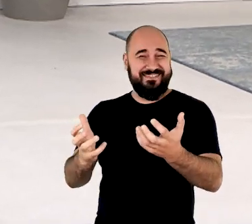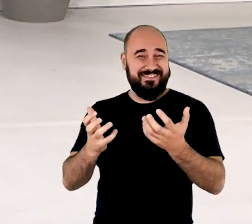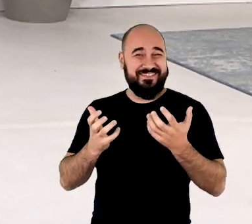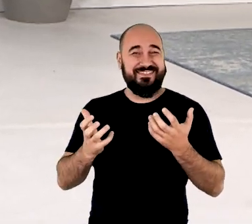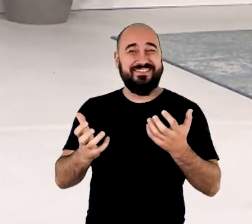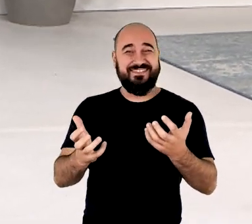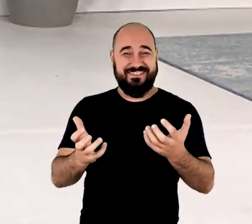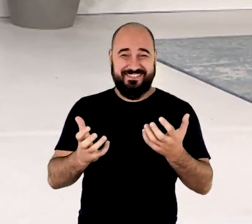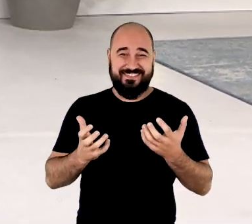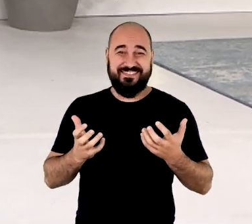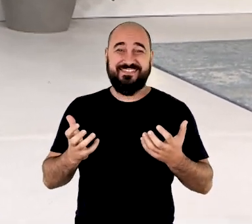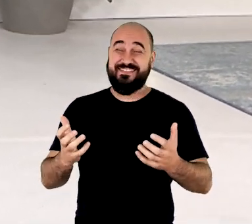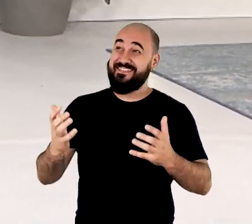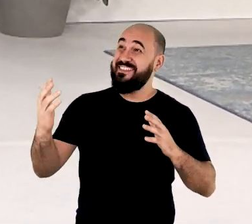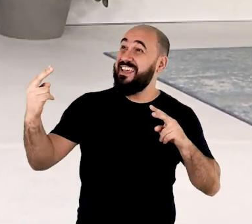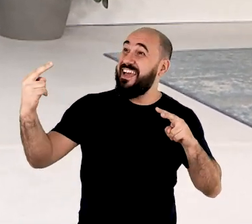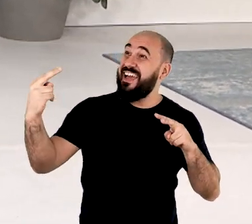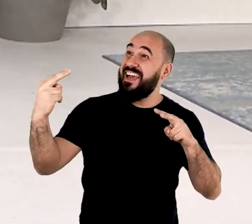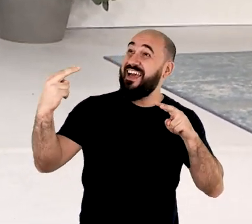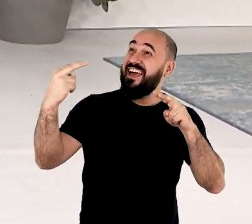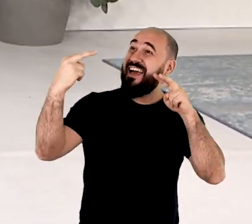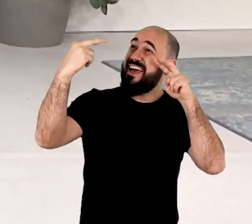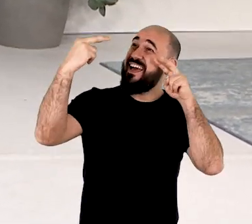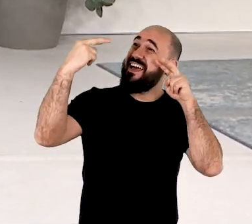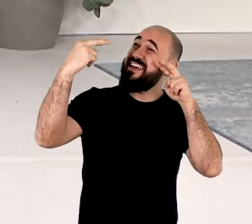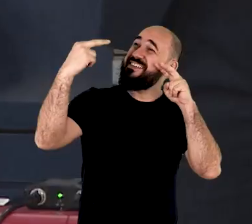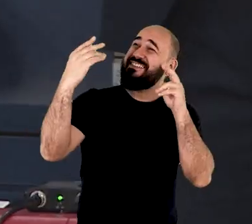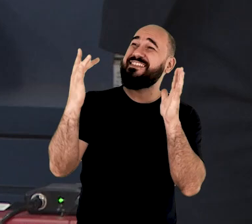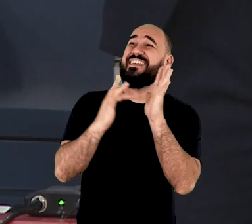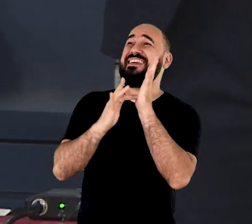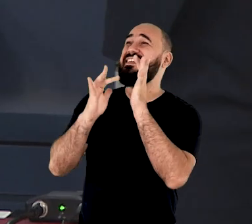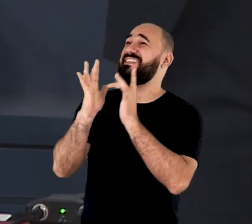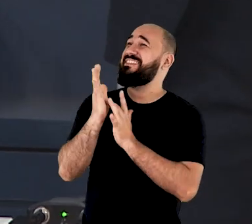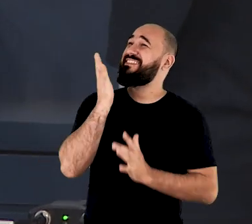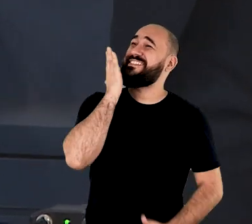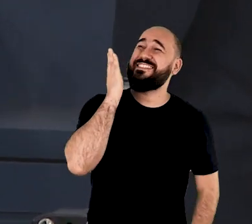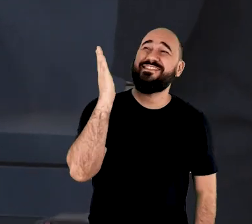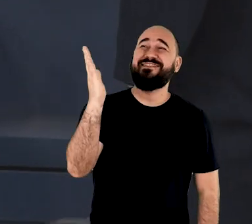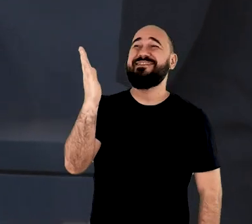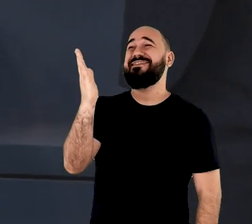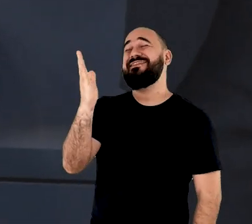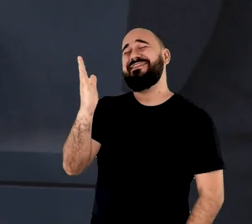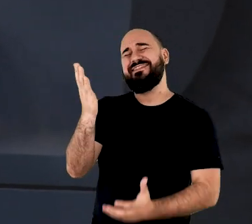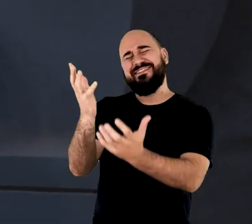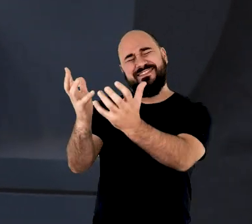E face a face contemplar quem é.